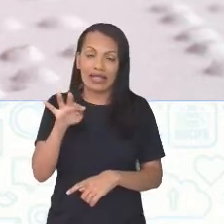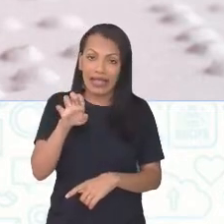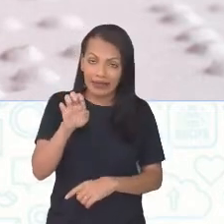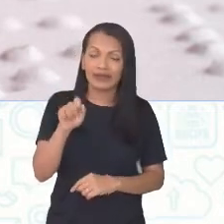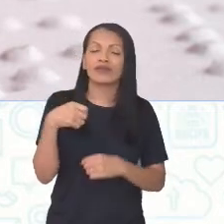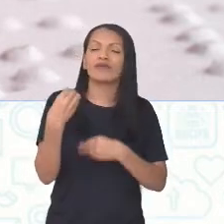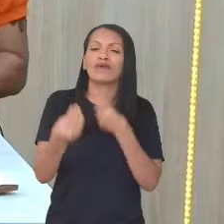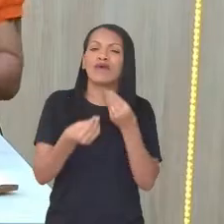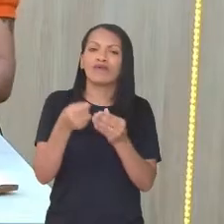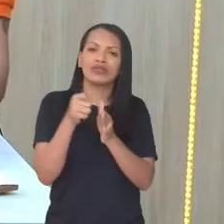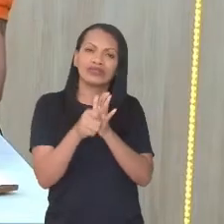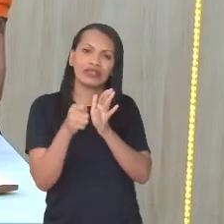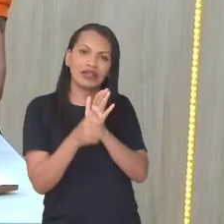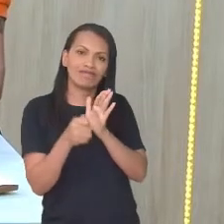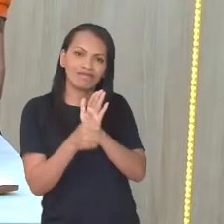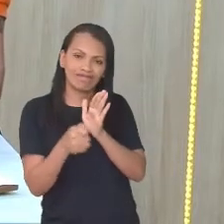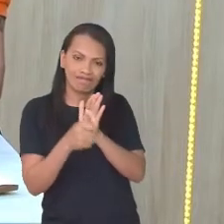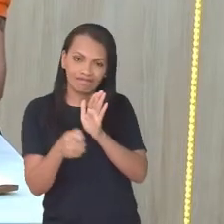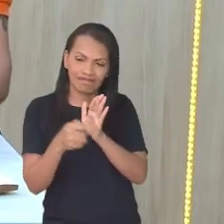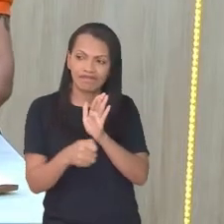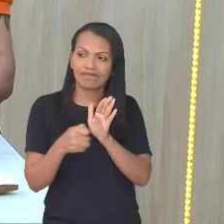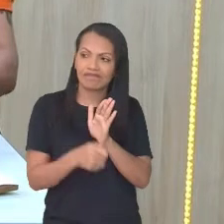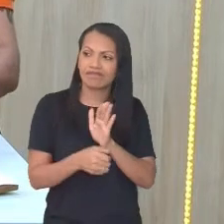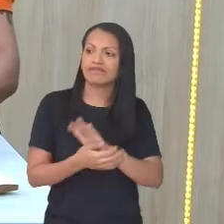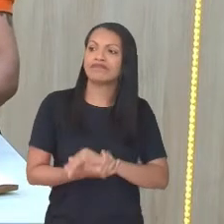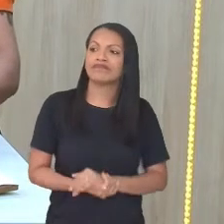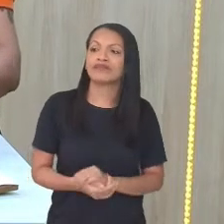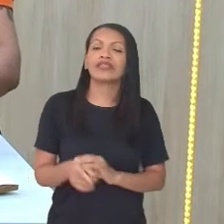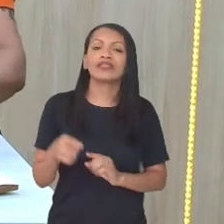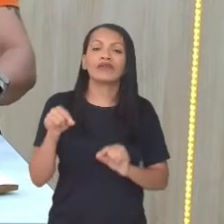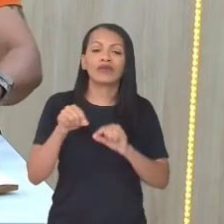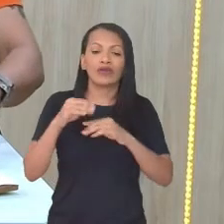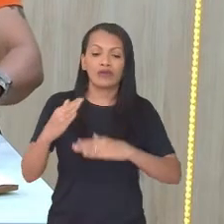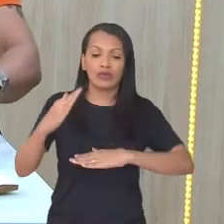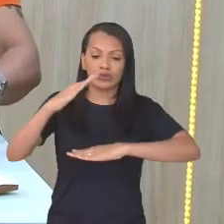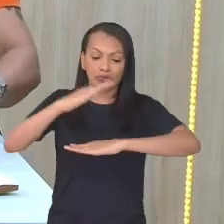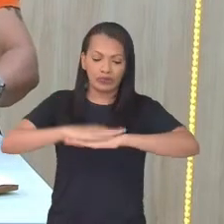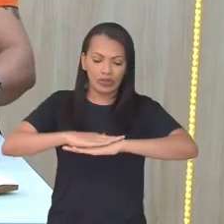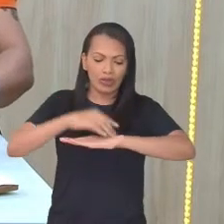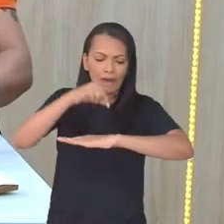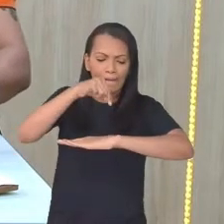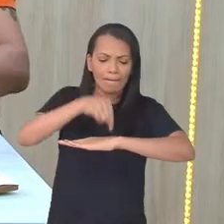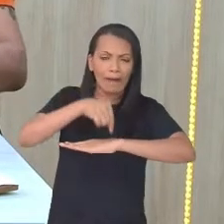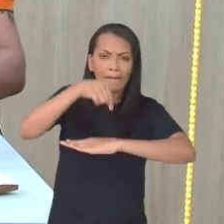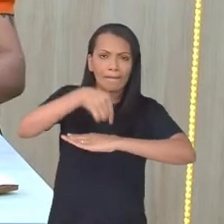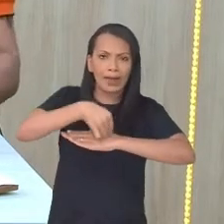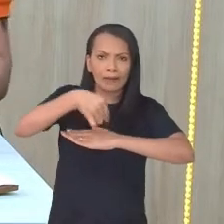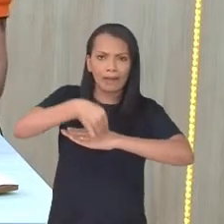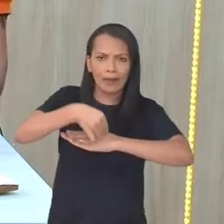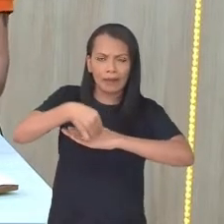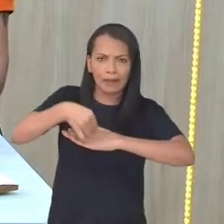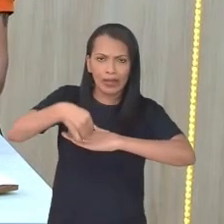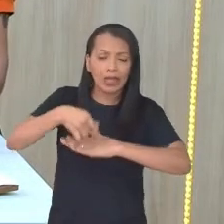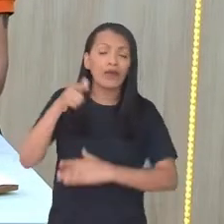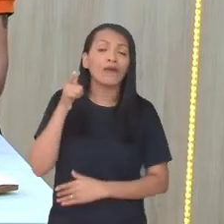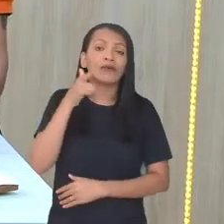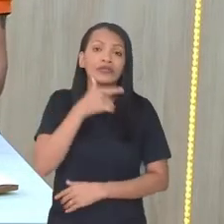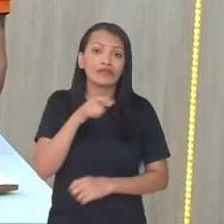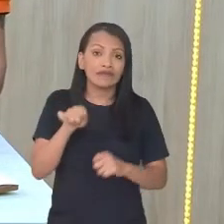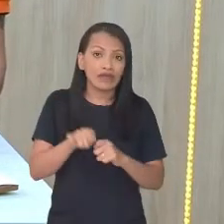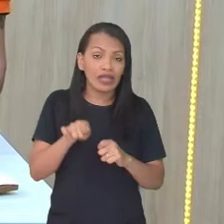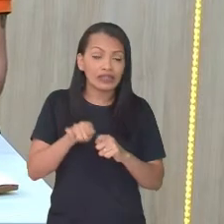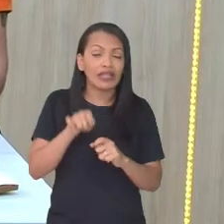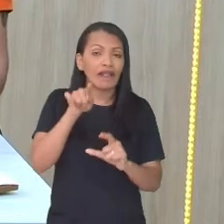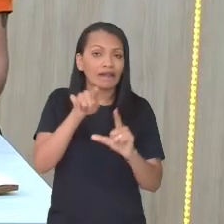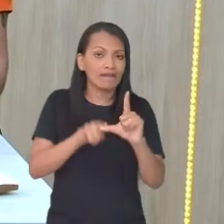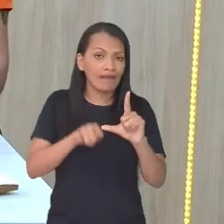escrever. Justamente. A gente braille. está sem o pulsor, né? Que é o equipamentozinho que a gente vai apertando para a gente conseguir fazer a escrita das